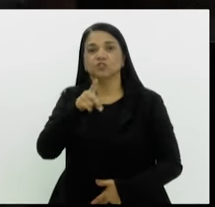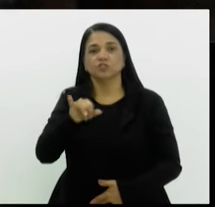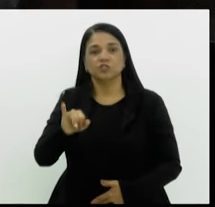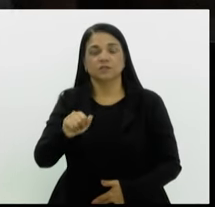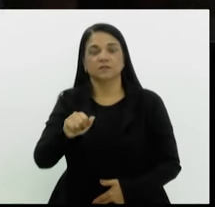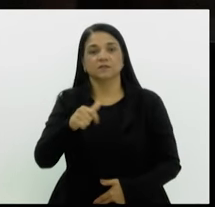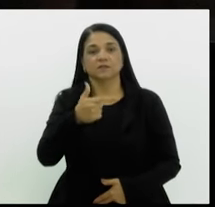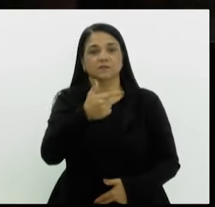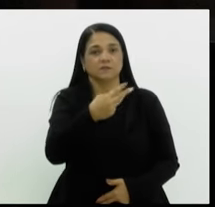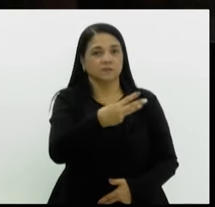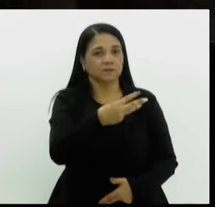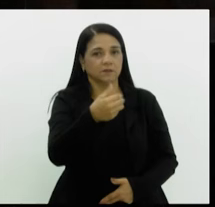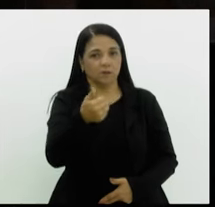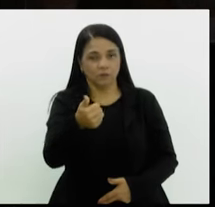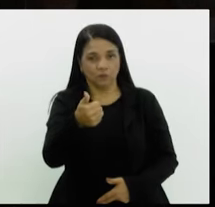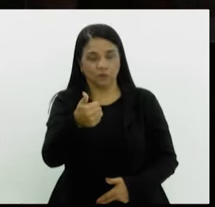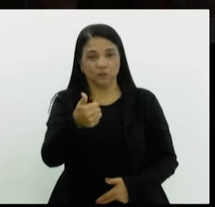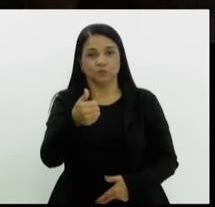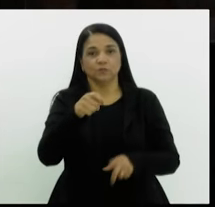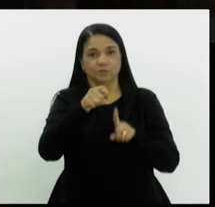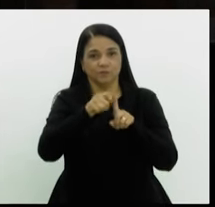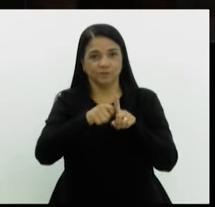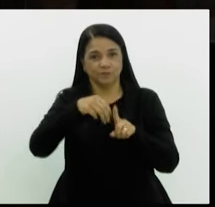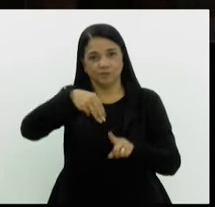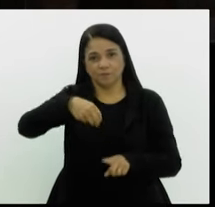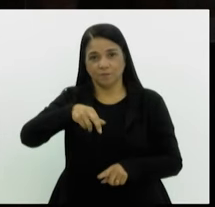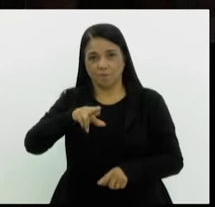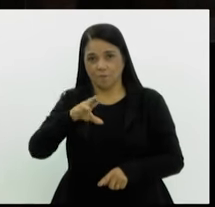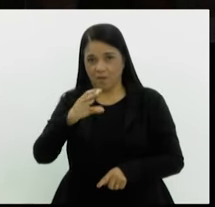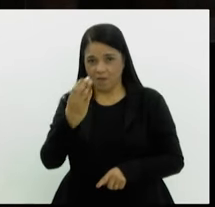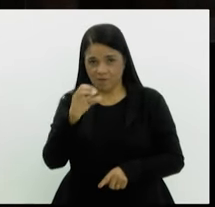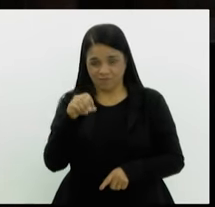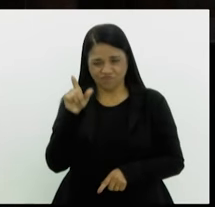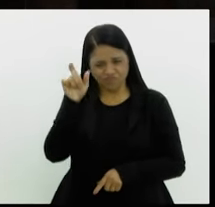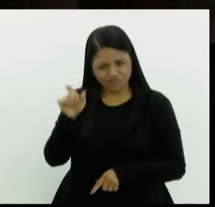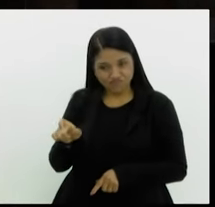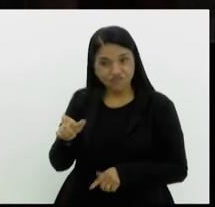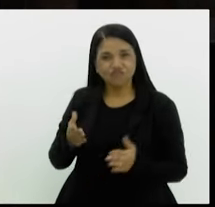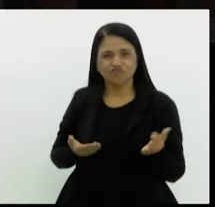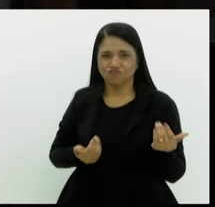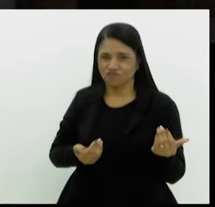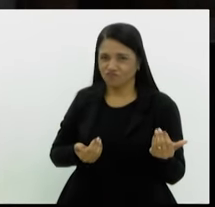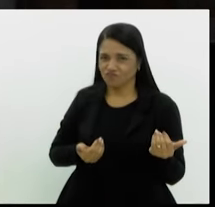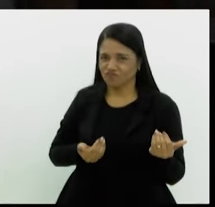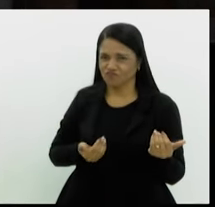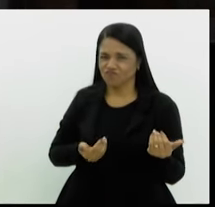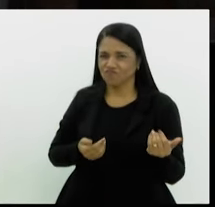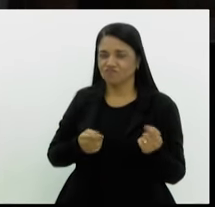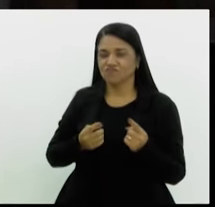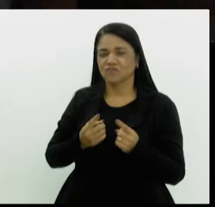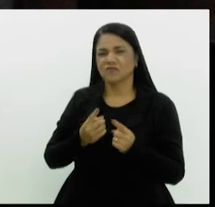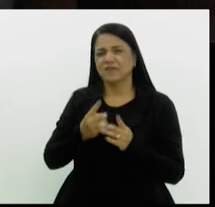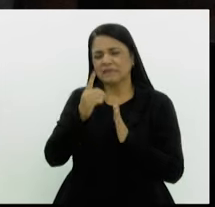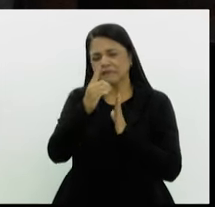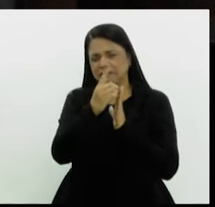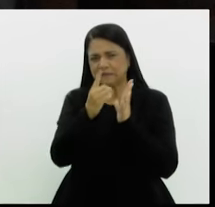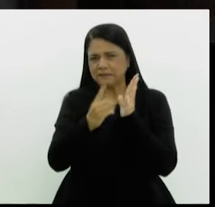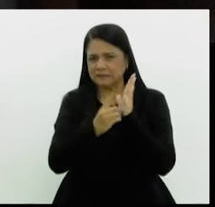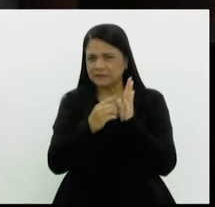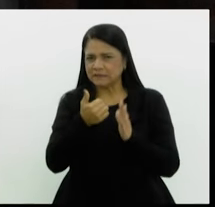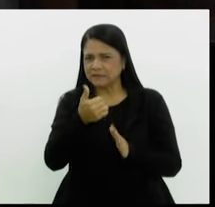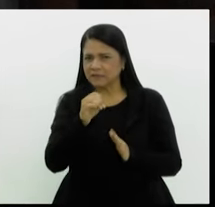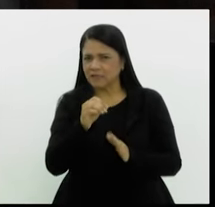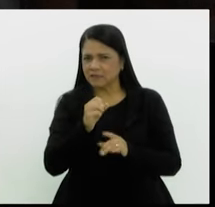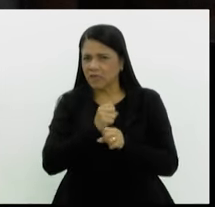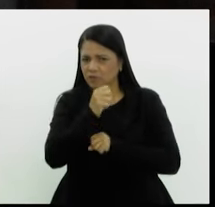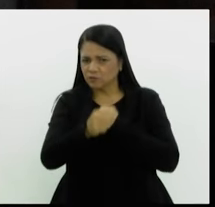março, Vossa Excelência ainda era menino. O senhor veio conviver com isso uma década depois. Não, tinha 15